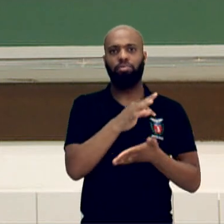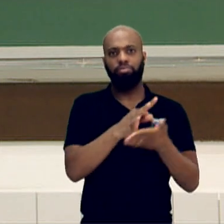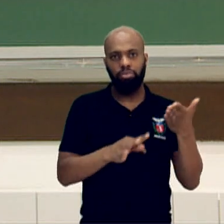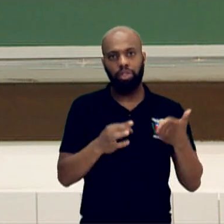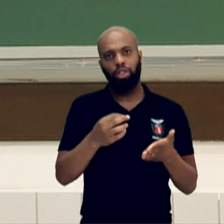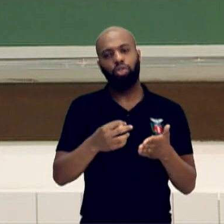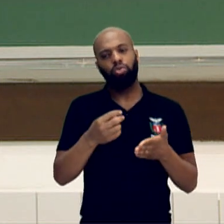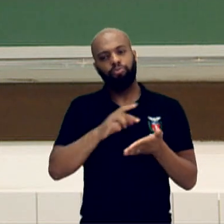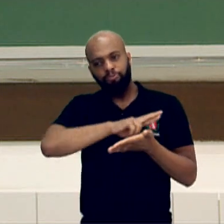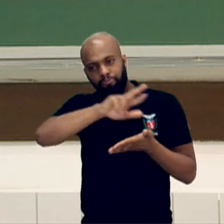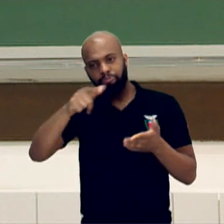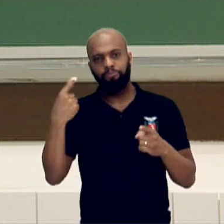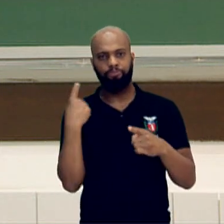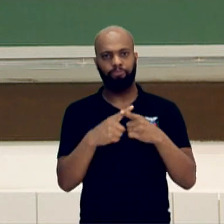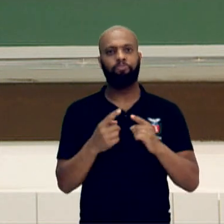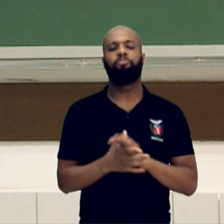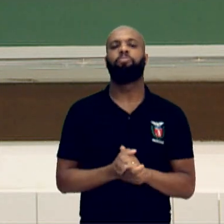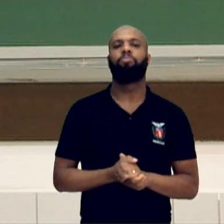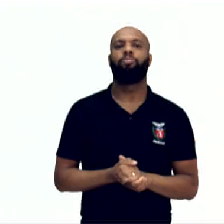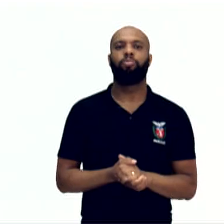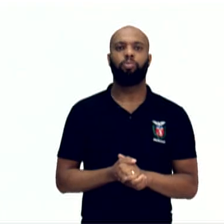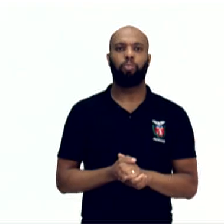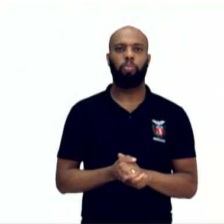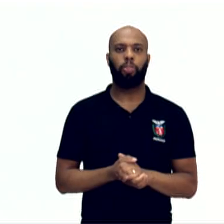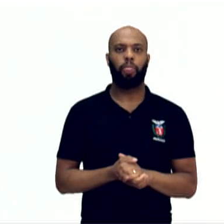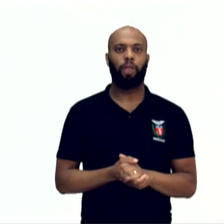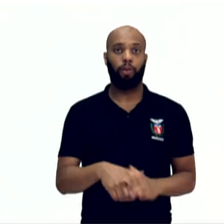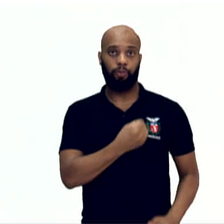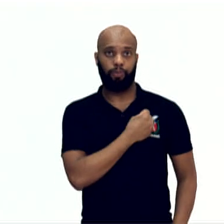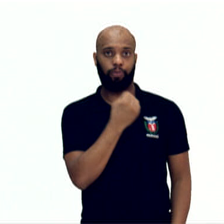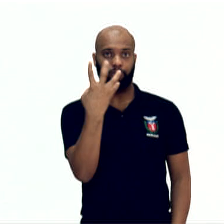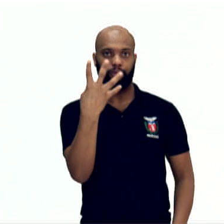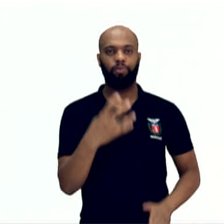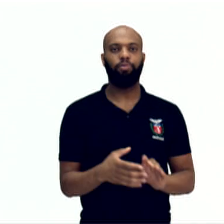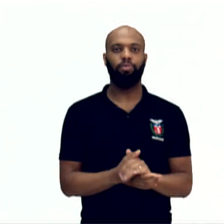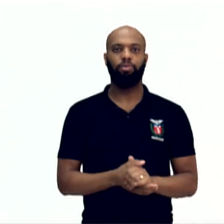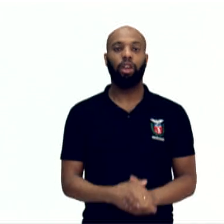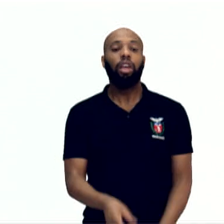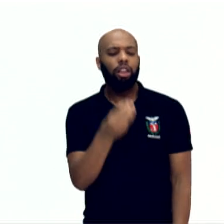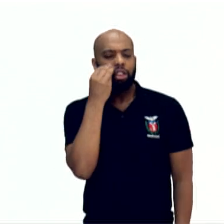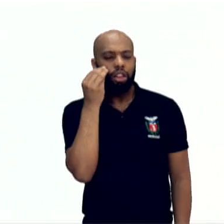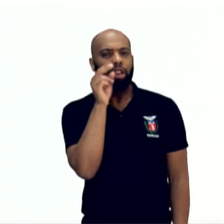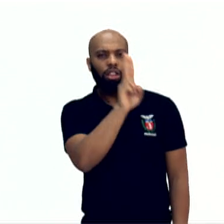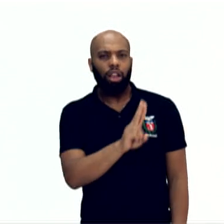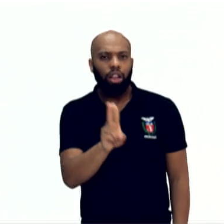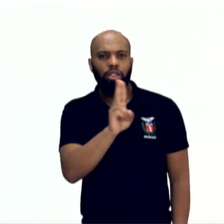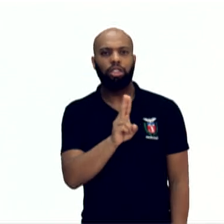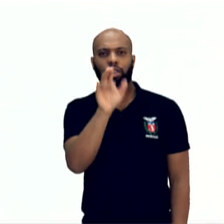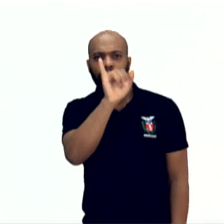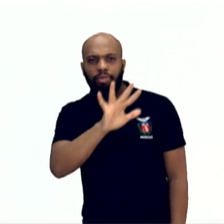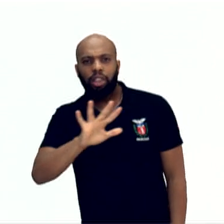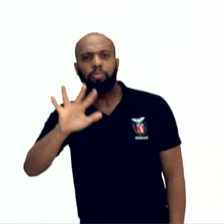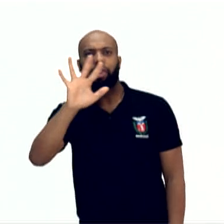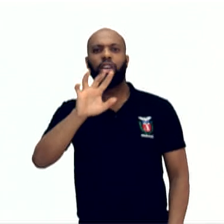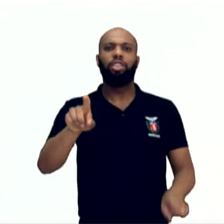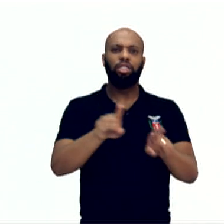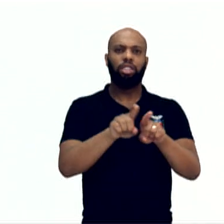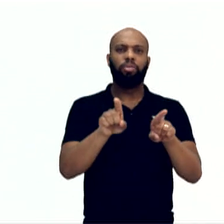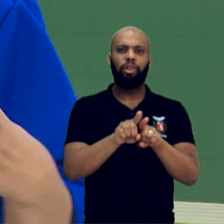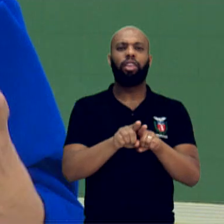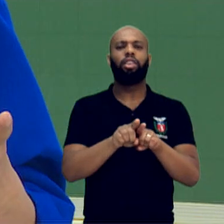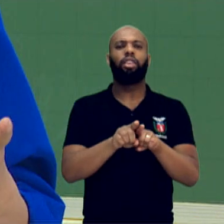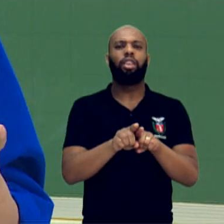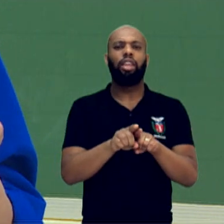texto. Número 4. Busque usar imagens poéticas, figuras de linguagens, lembram?